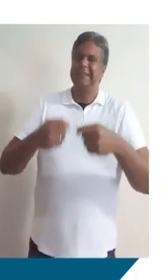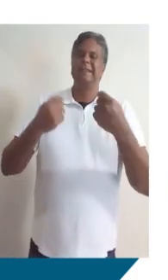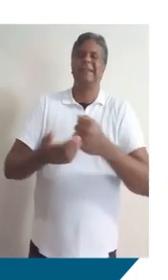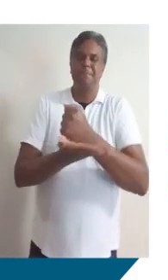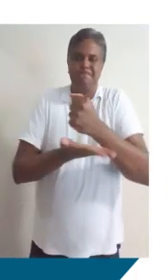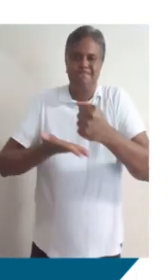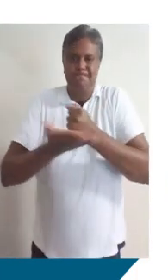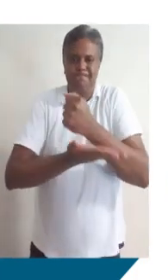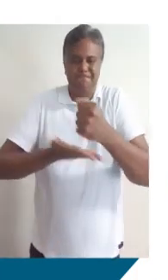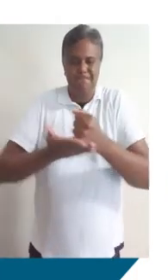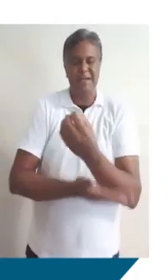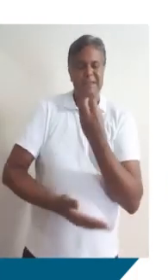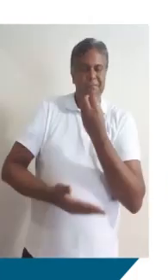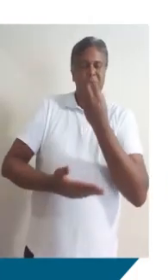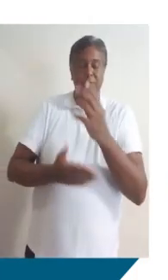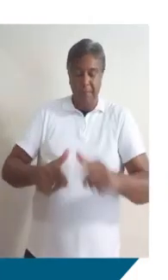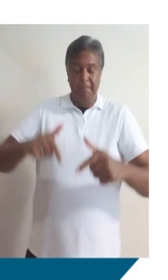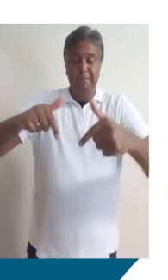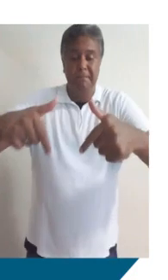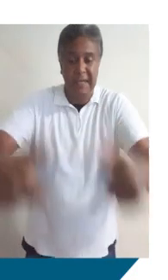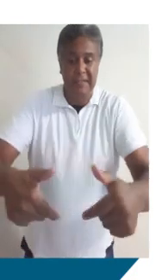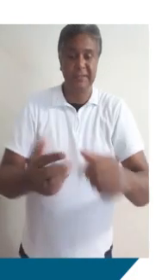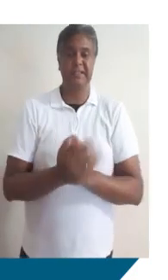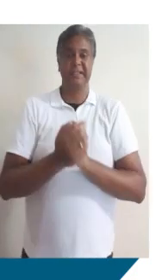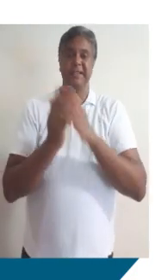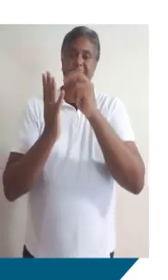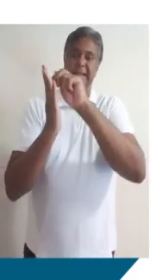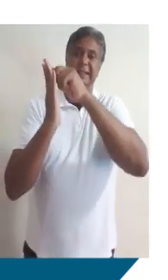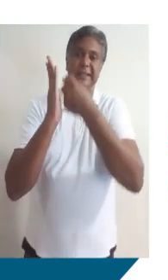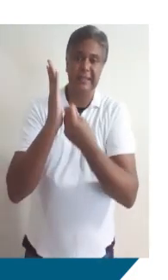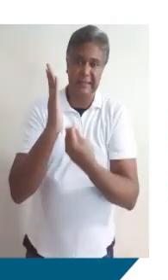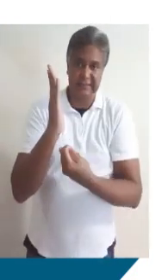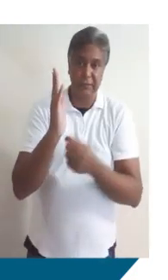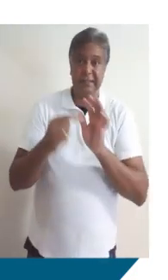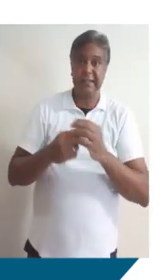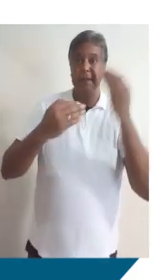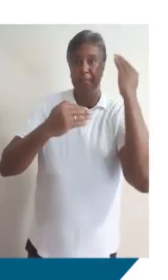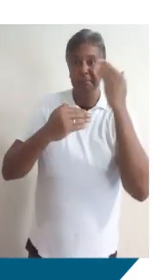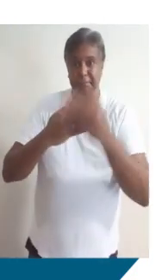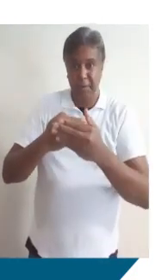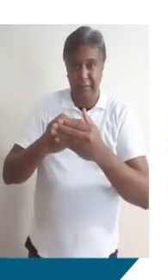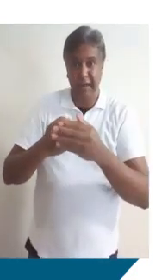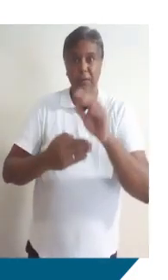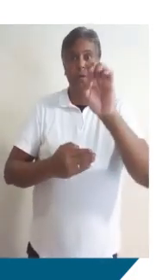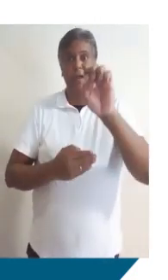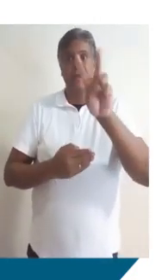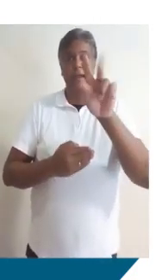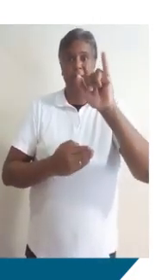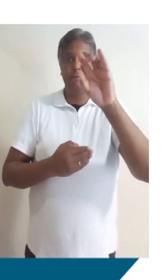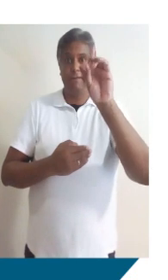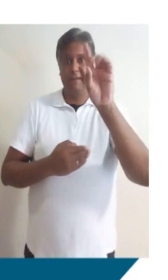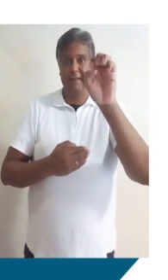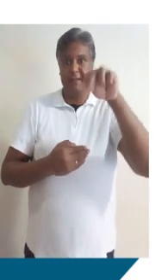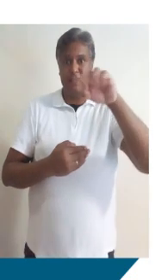o conjunto de 2 ou 3 frases que comprovam o tópico frasal por meio da apresentação de evidências ou premissas. Vamos para um